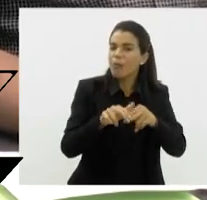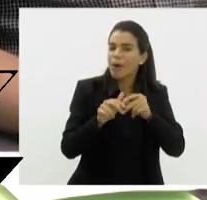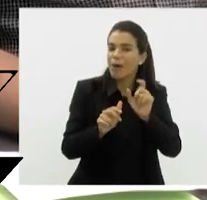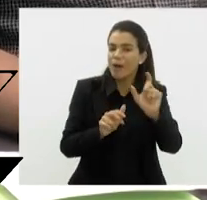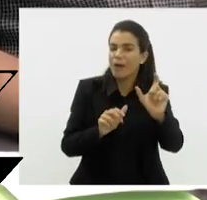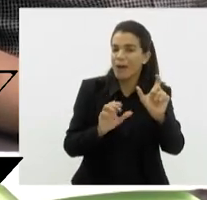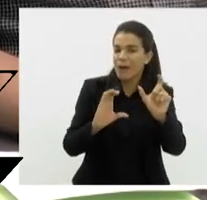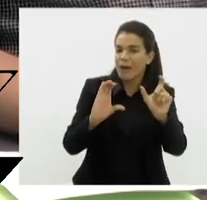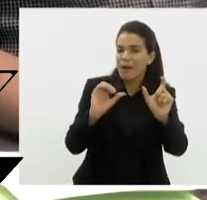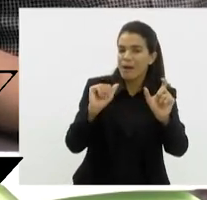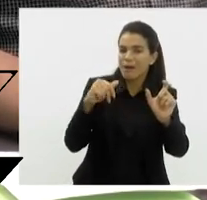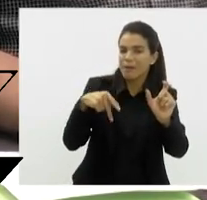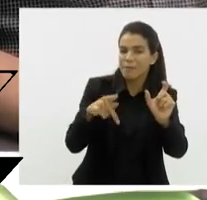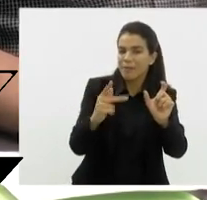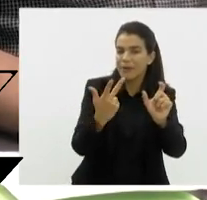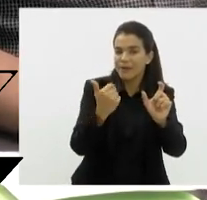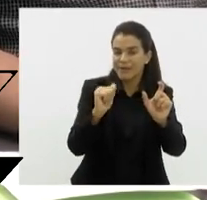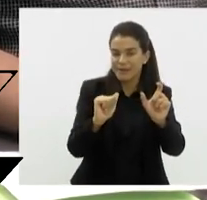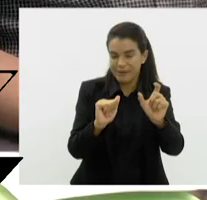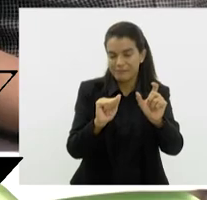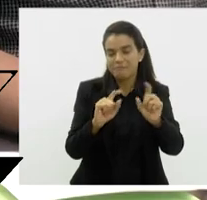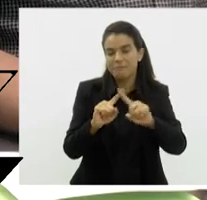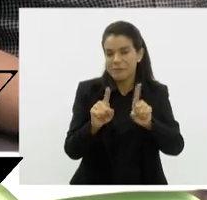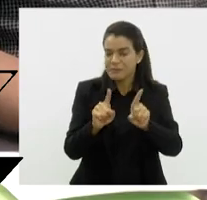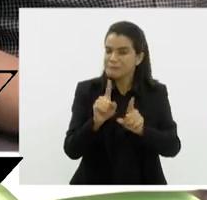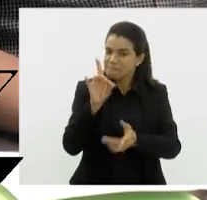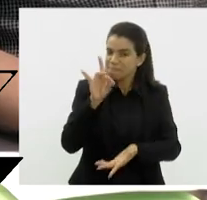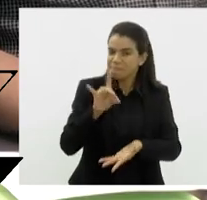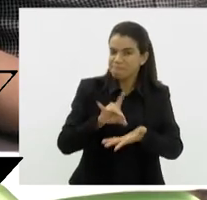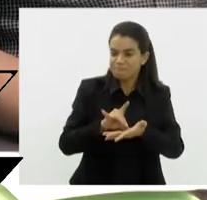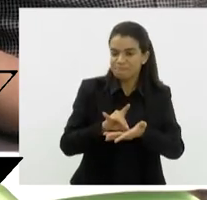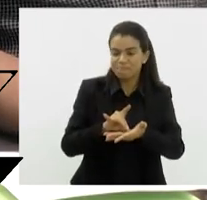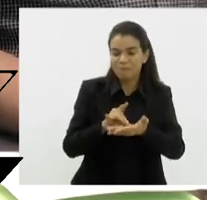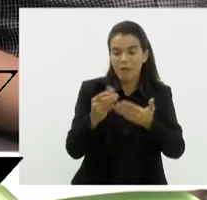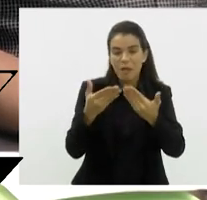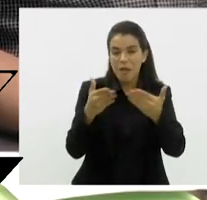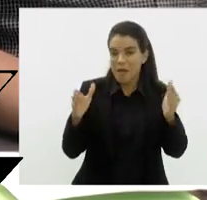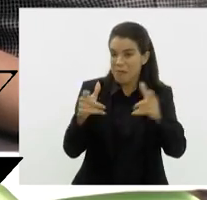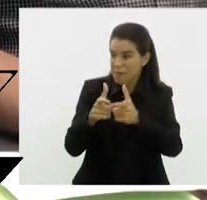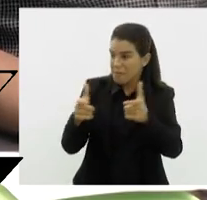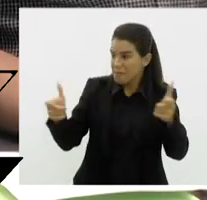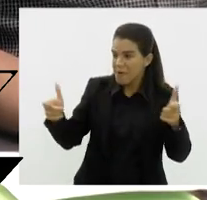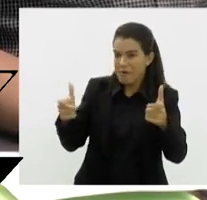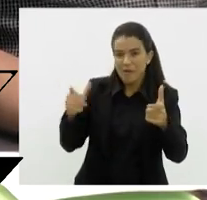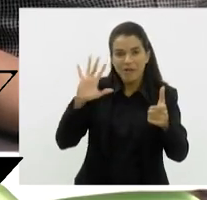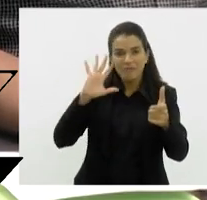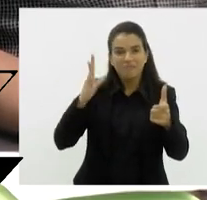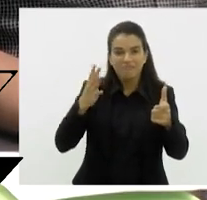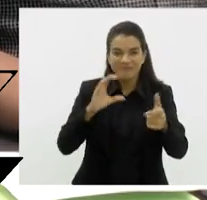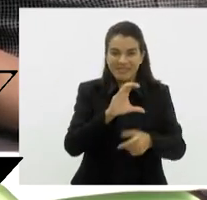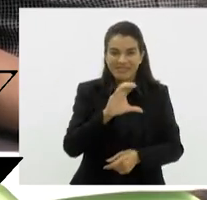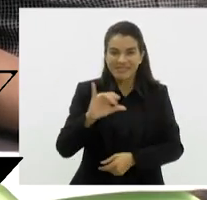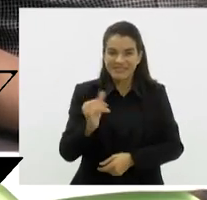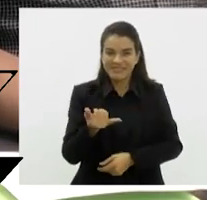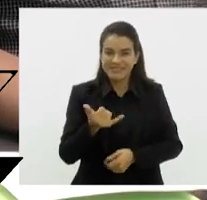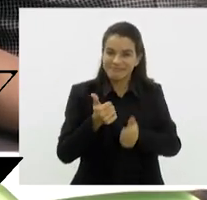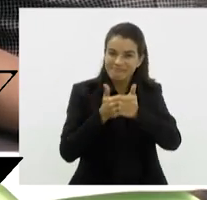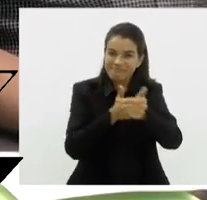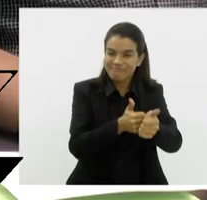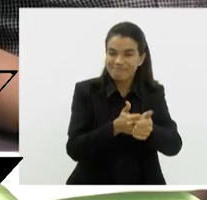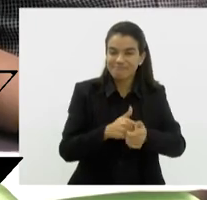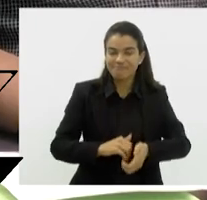campanha, mas reconhecendo a validade do que, por ampla maioria, decidiu a CCJ.